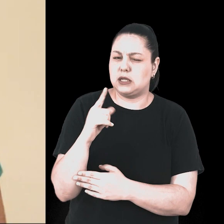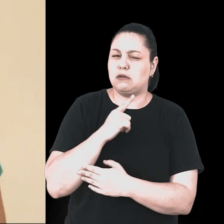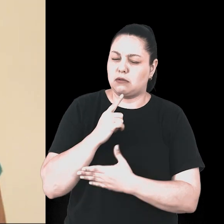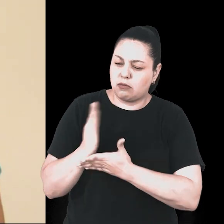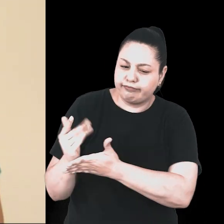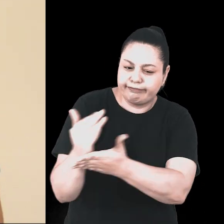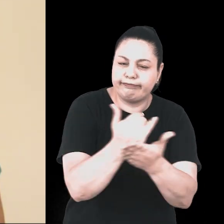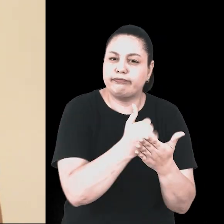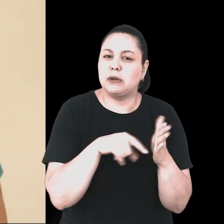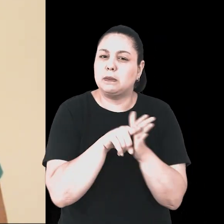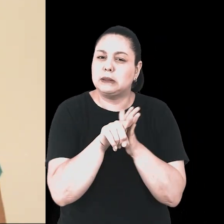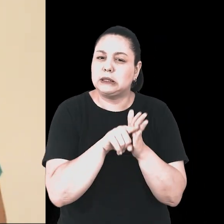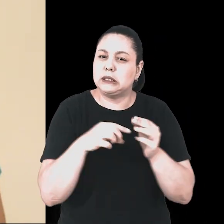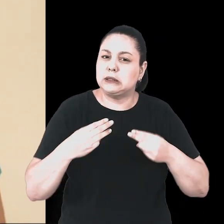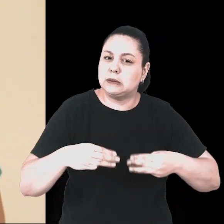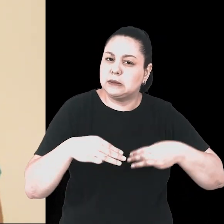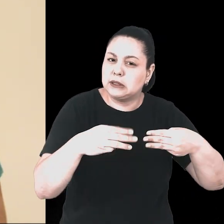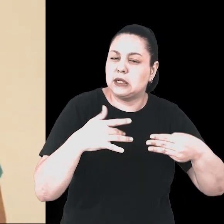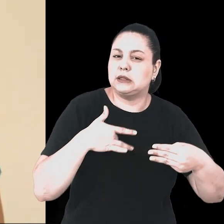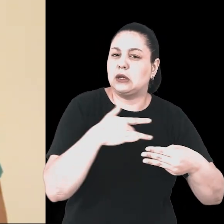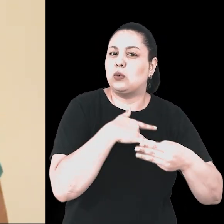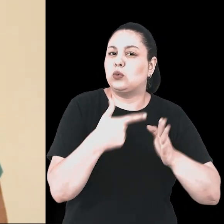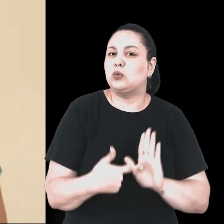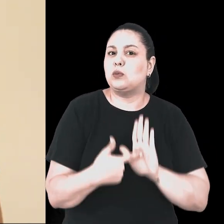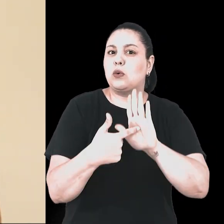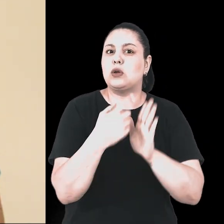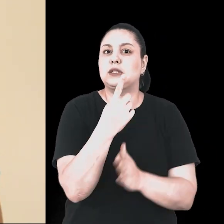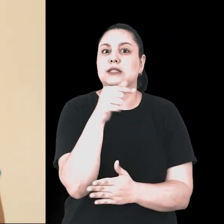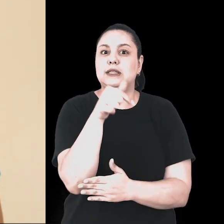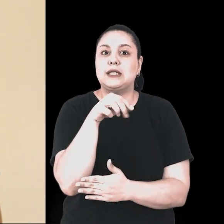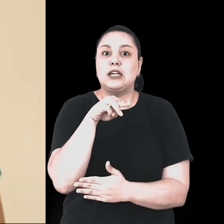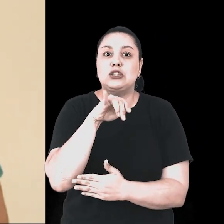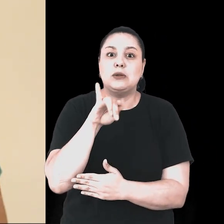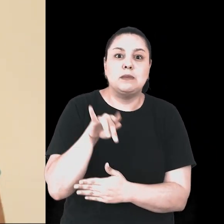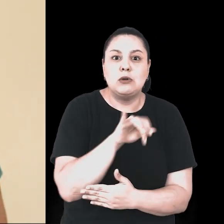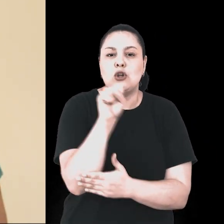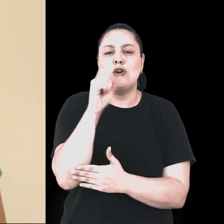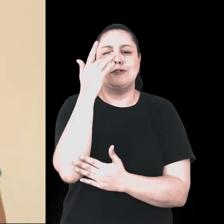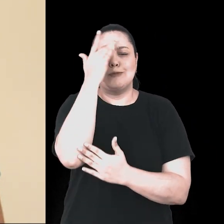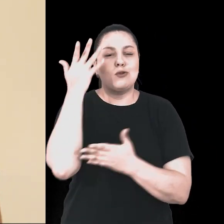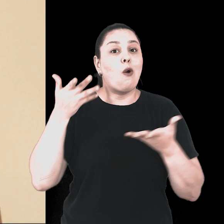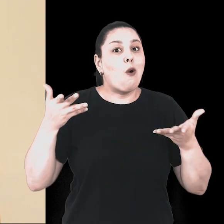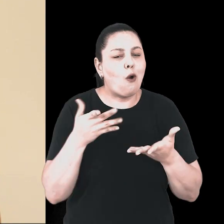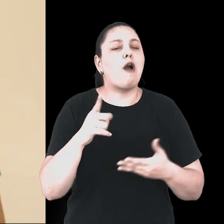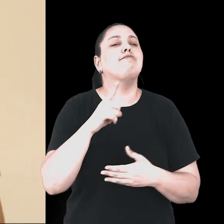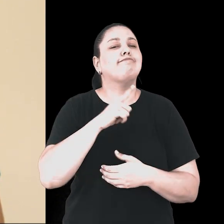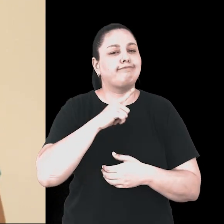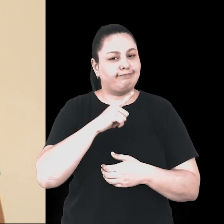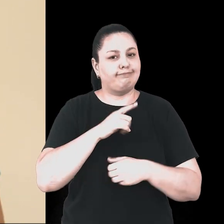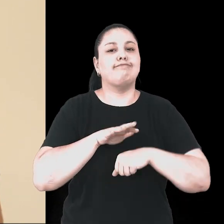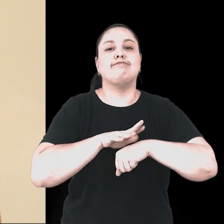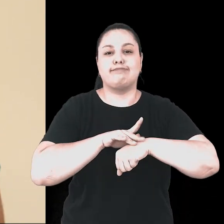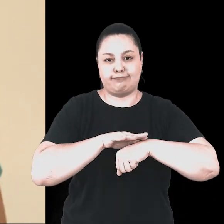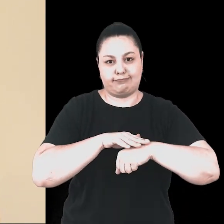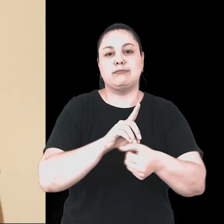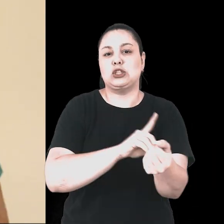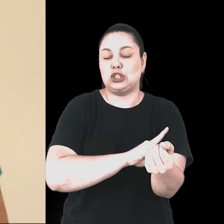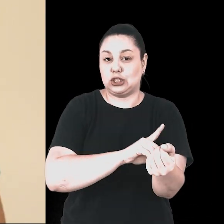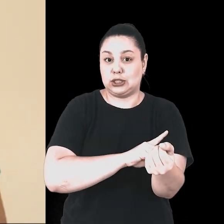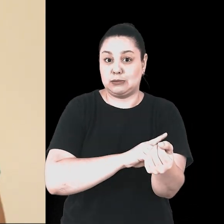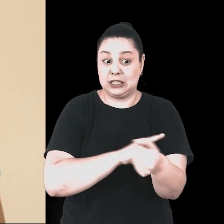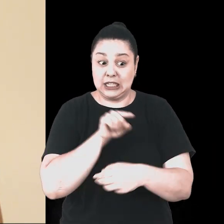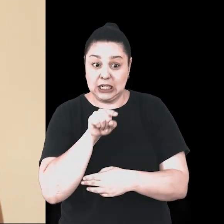dados levantados pelo Ministério da Saúde, aproximadamente 17 milhões de pessoas vivem com diabetes.